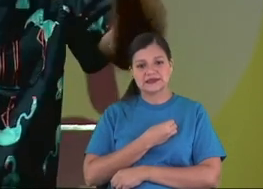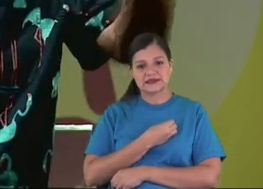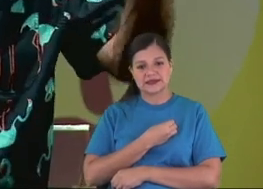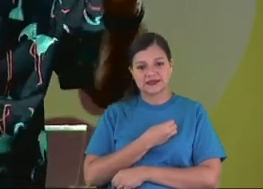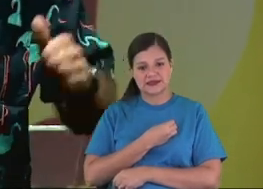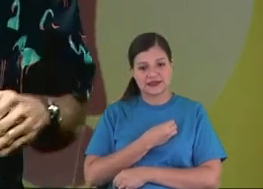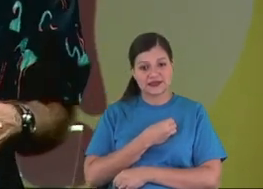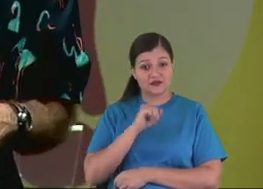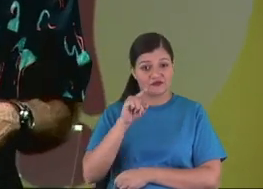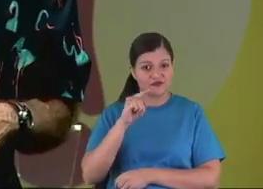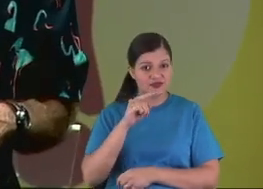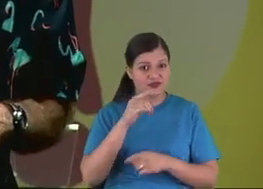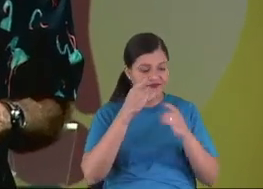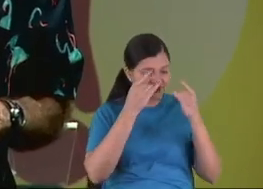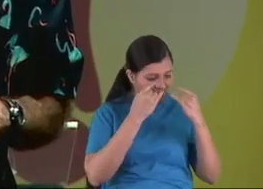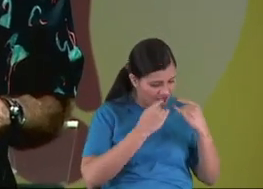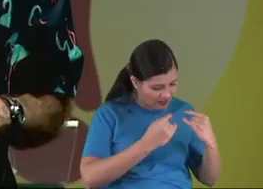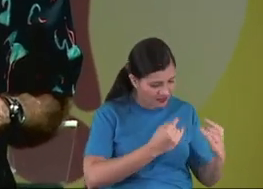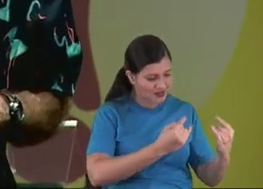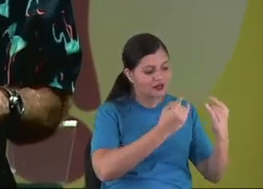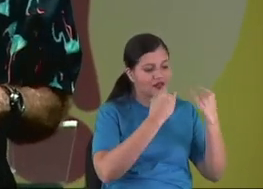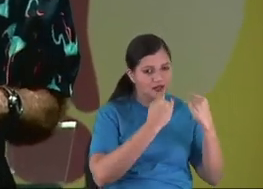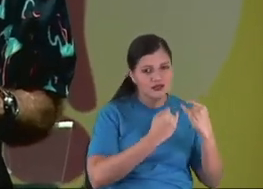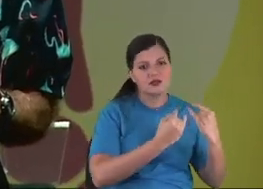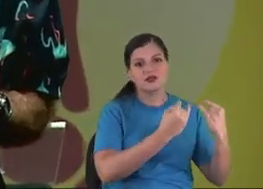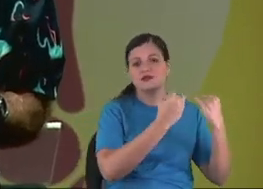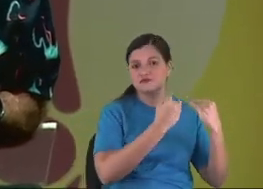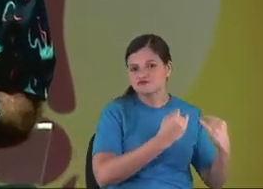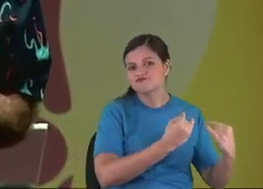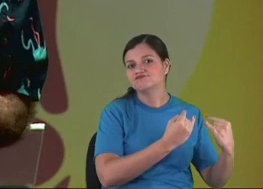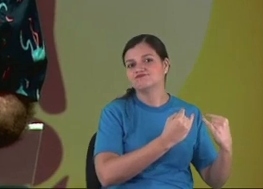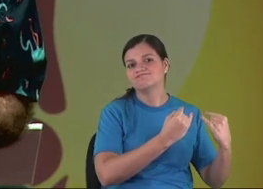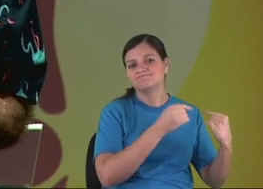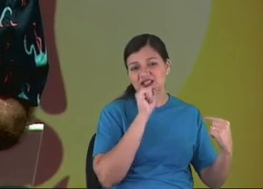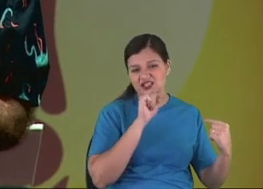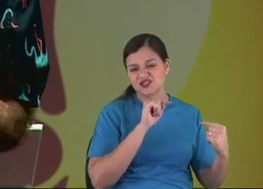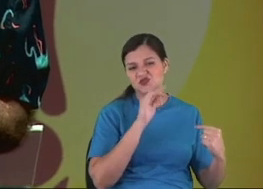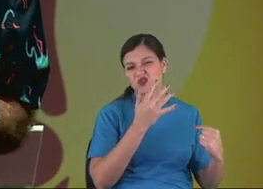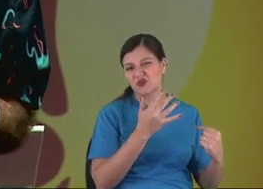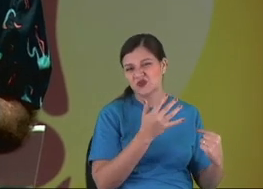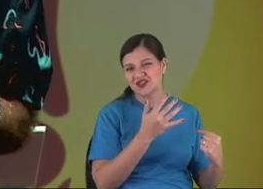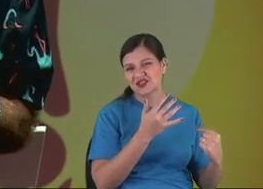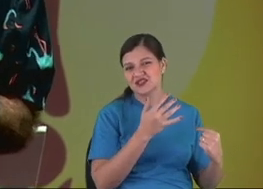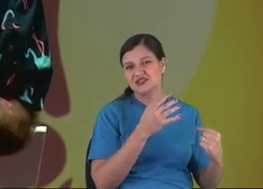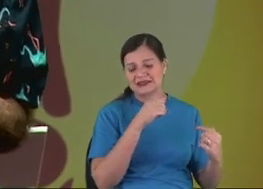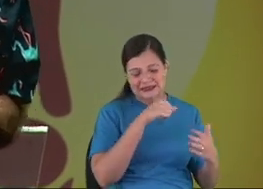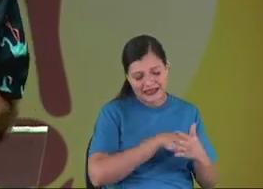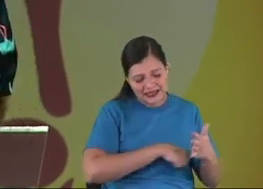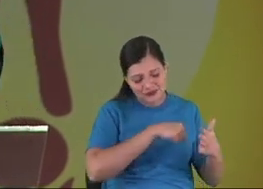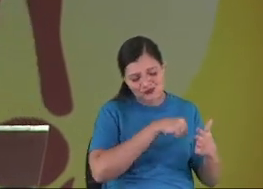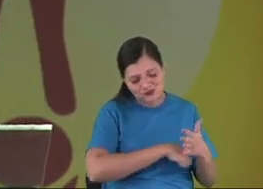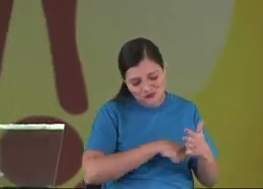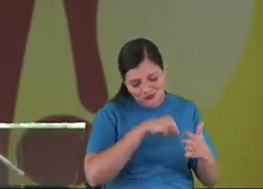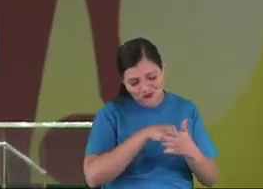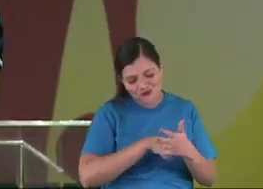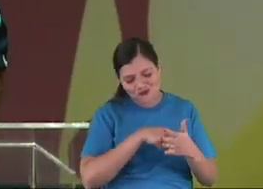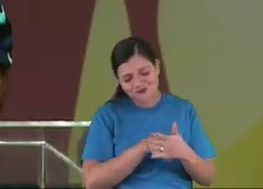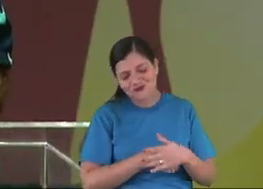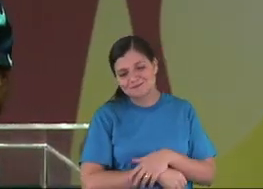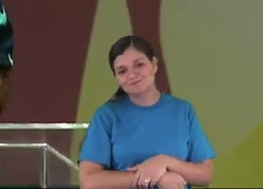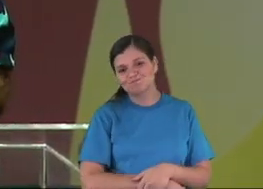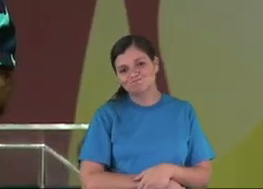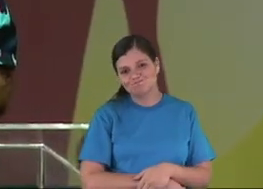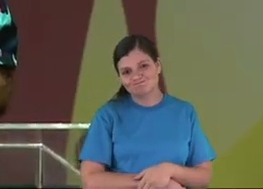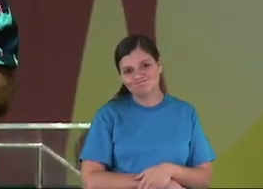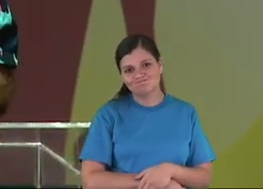por alguma nova cara. Isso faz parte da luta do homem, do macho.